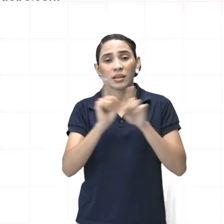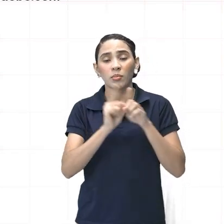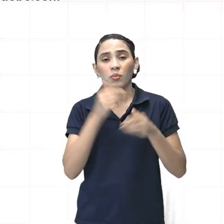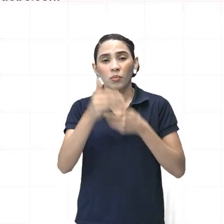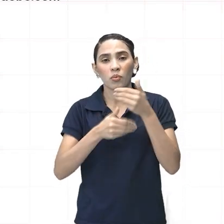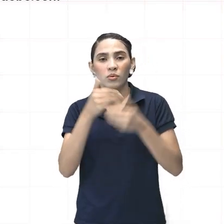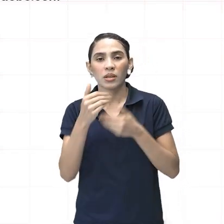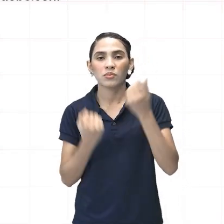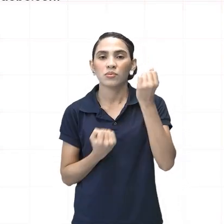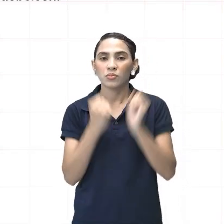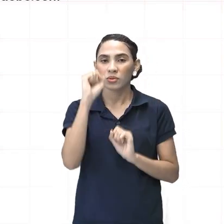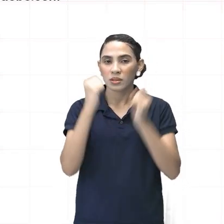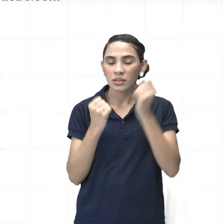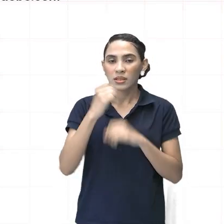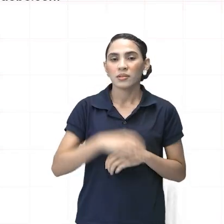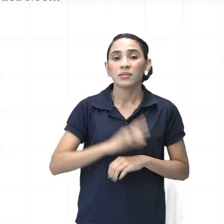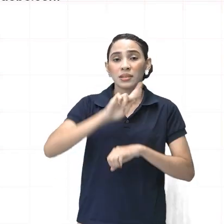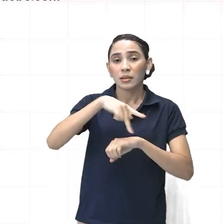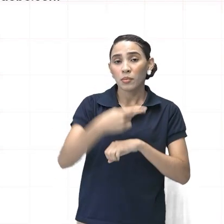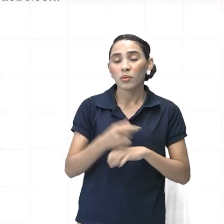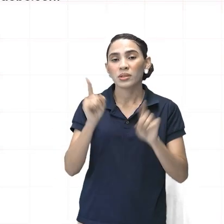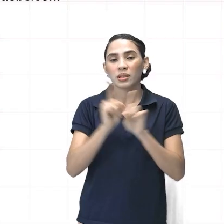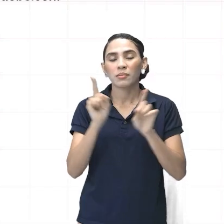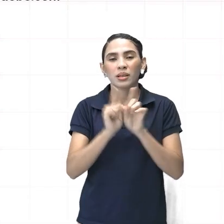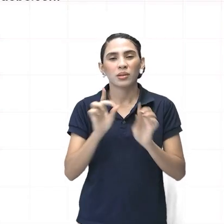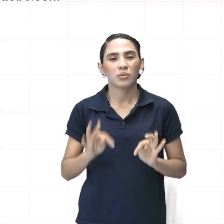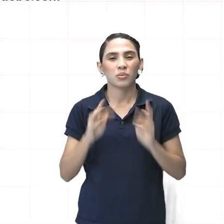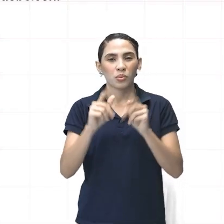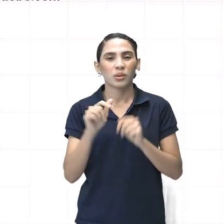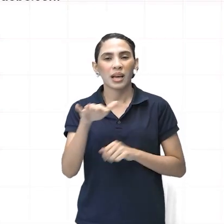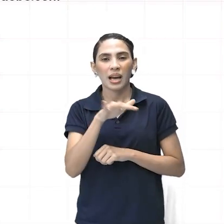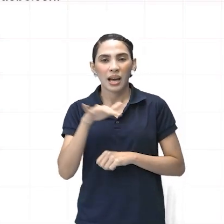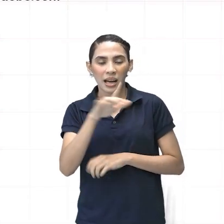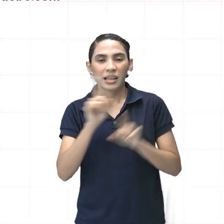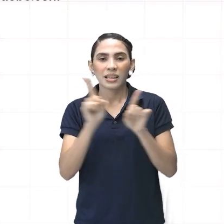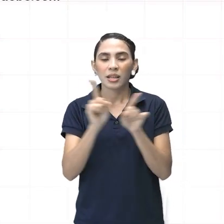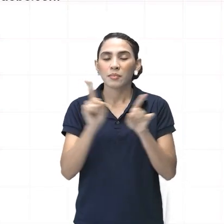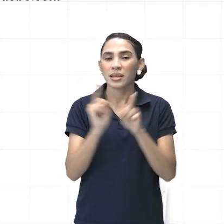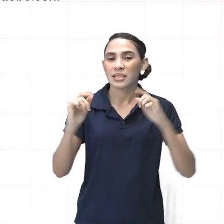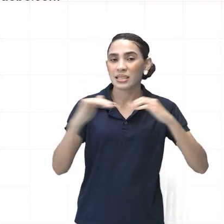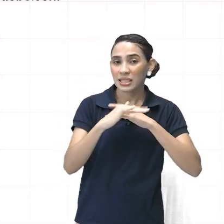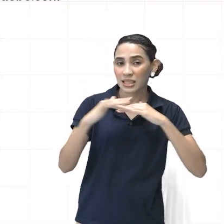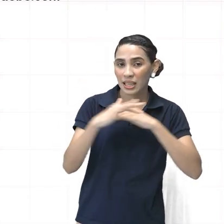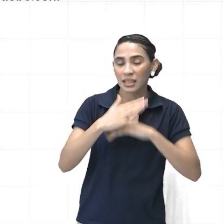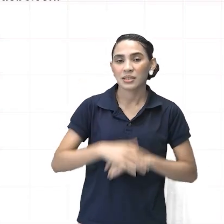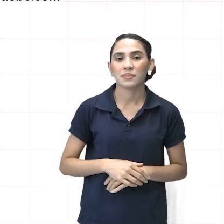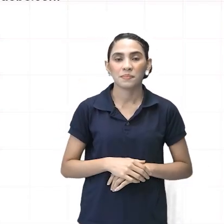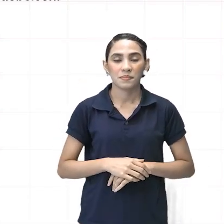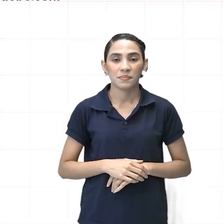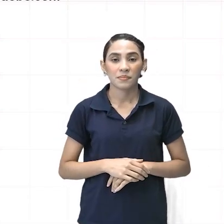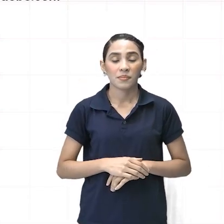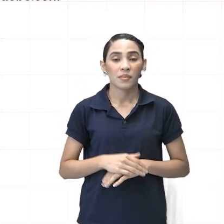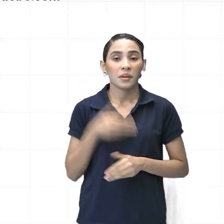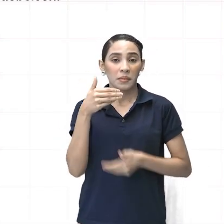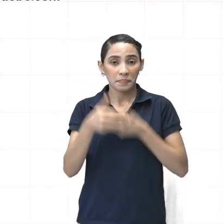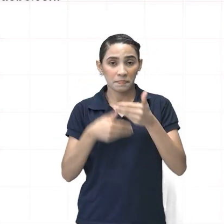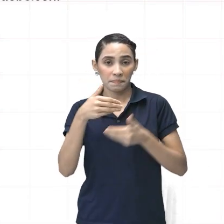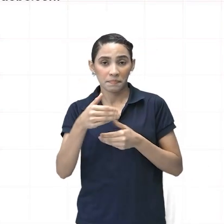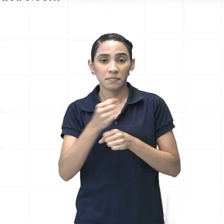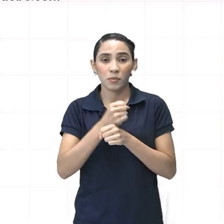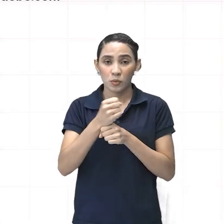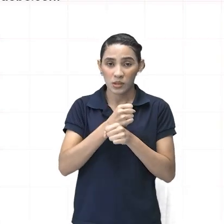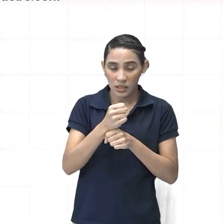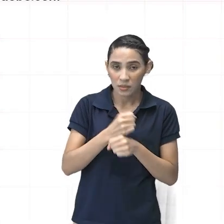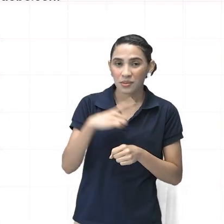processo de industrialização e, consequentemente, toda aquela área ali da cidade, tá bom? Com o passar dos anos,